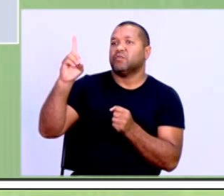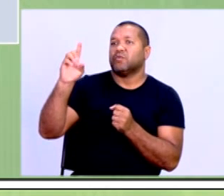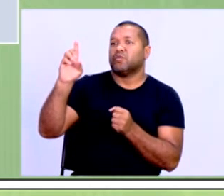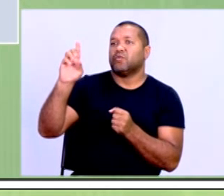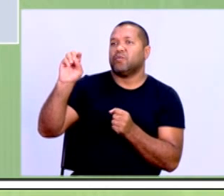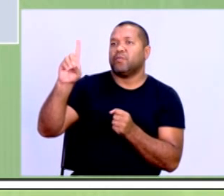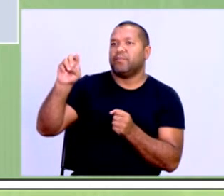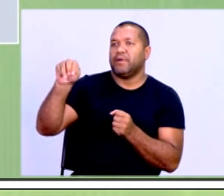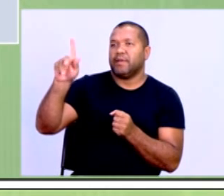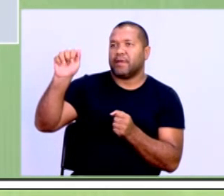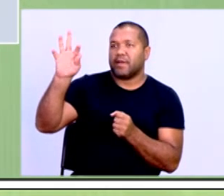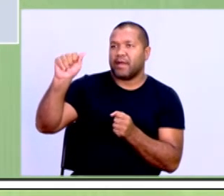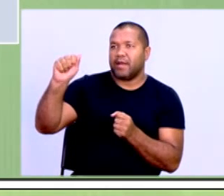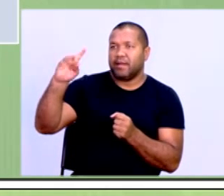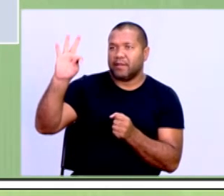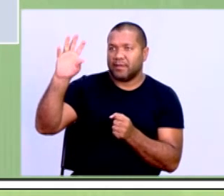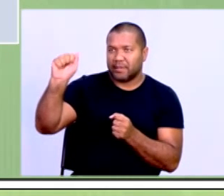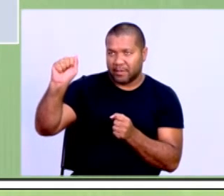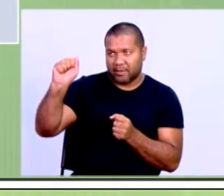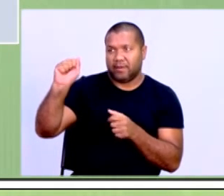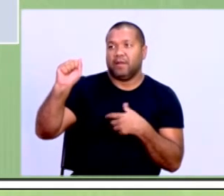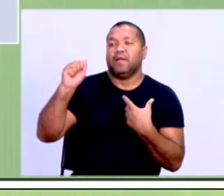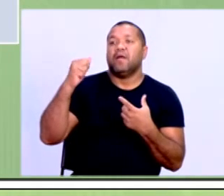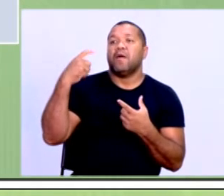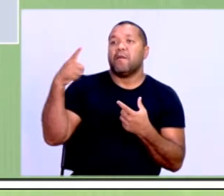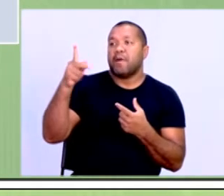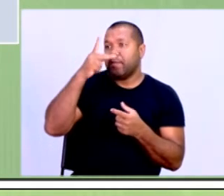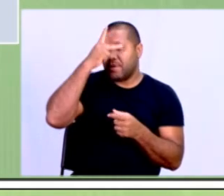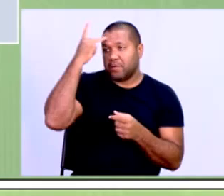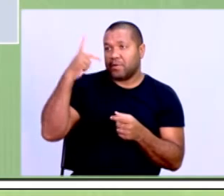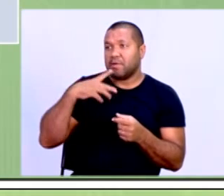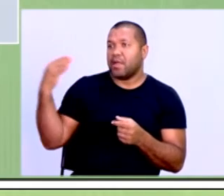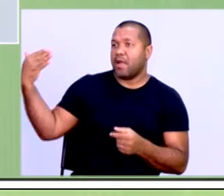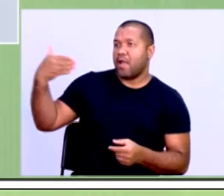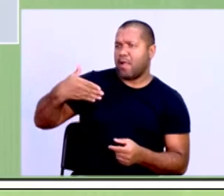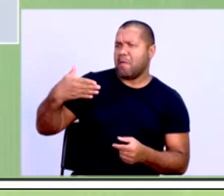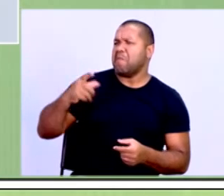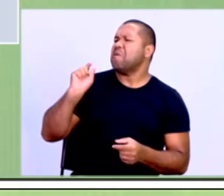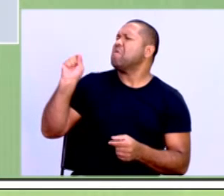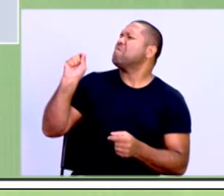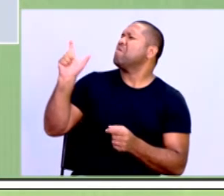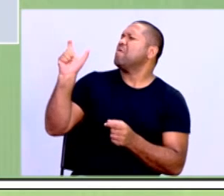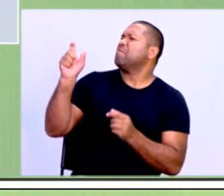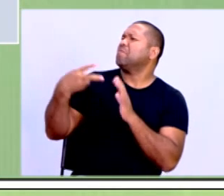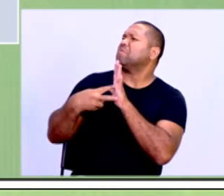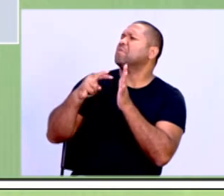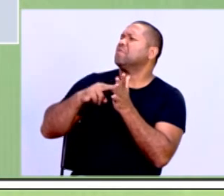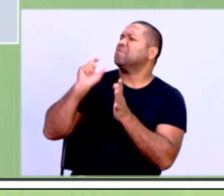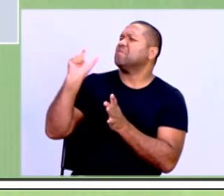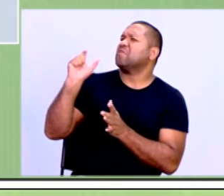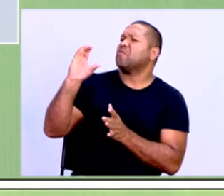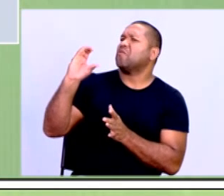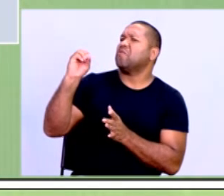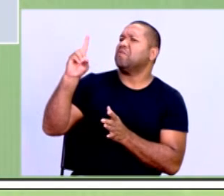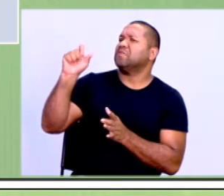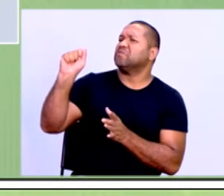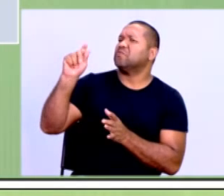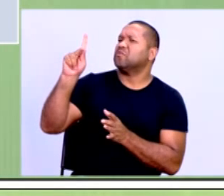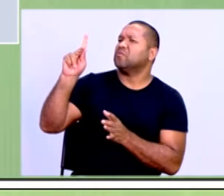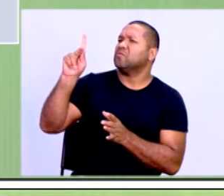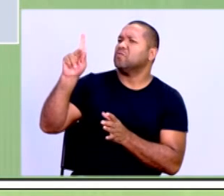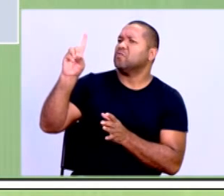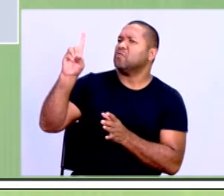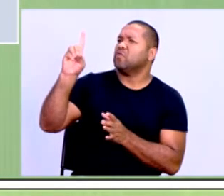para o usuário, o cliente que está chegando, ele pode não saber o que significa esse código duplicata.